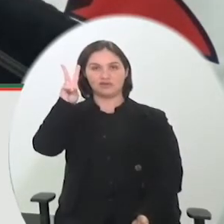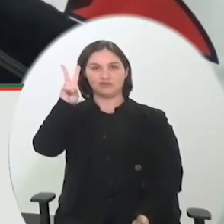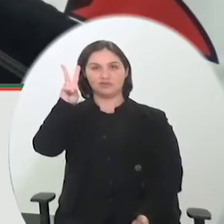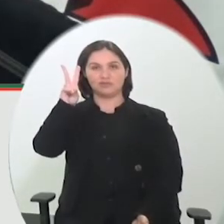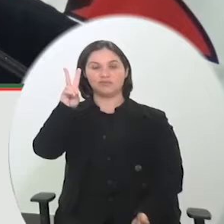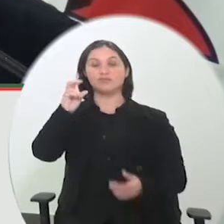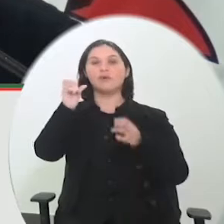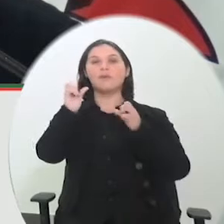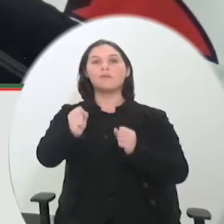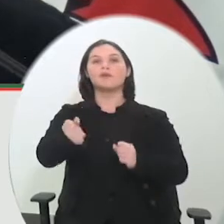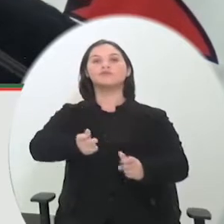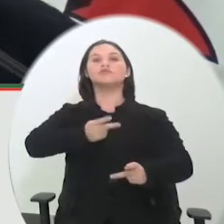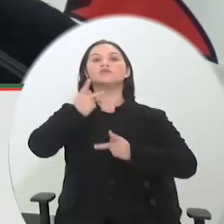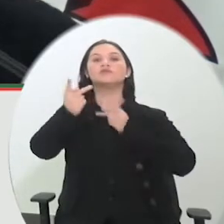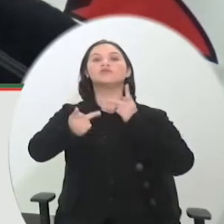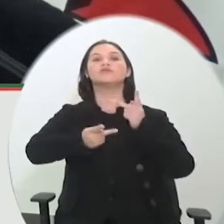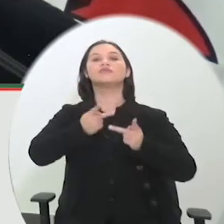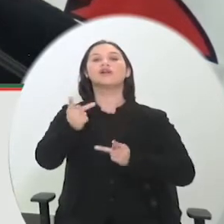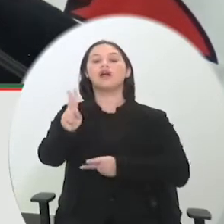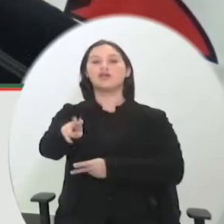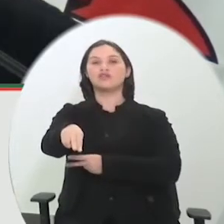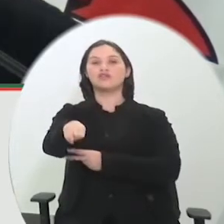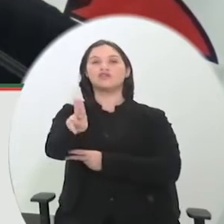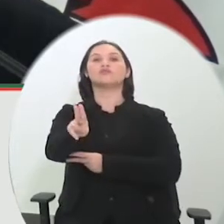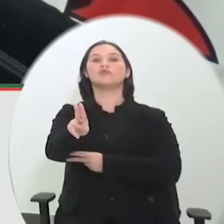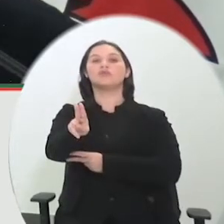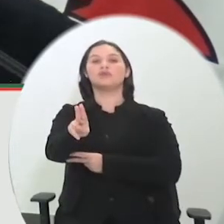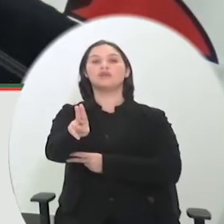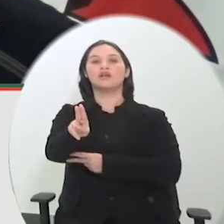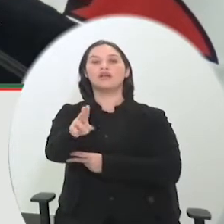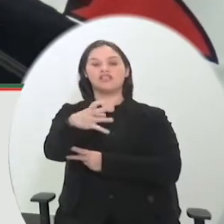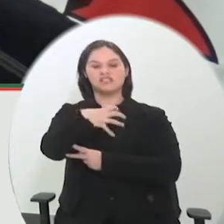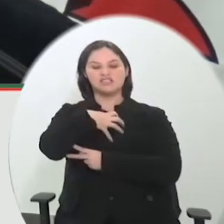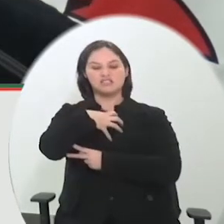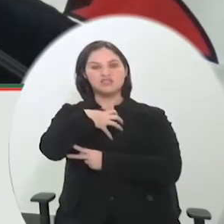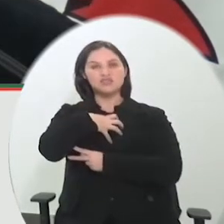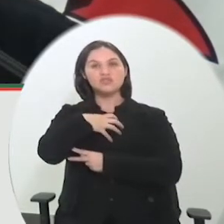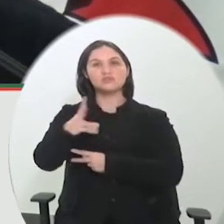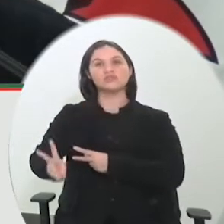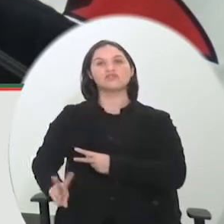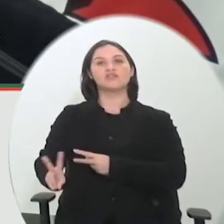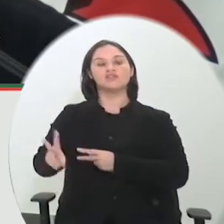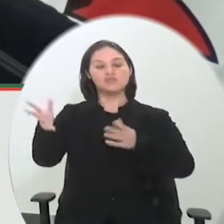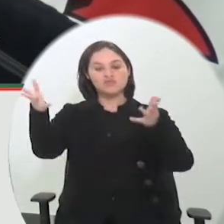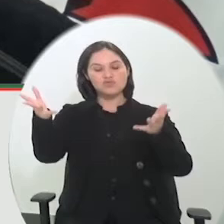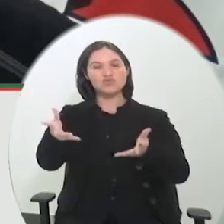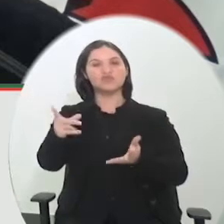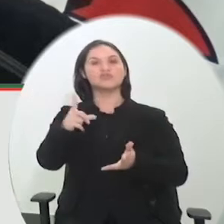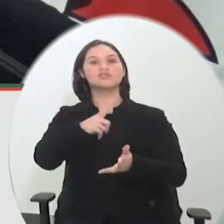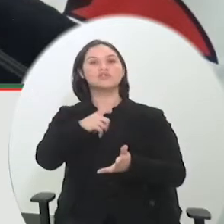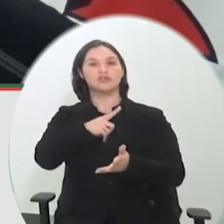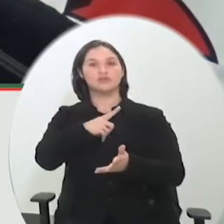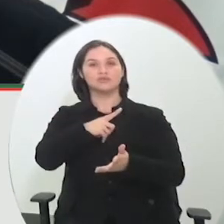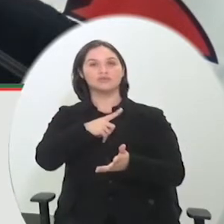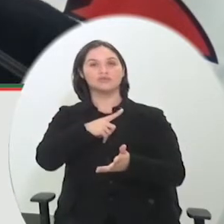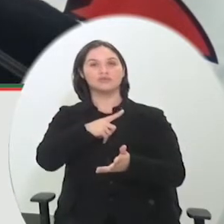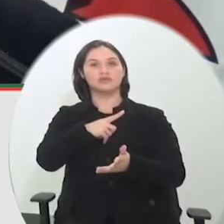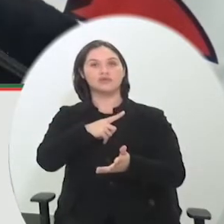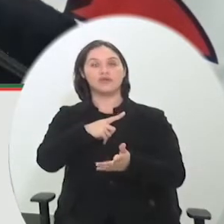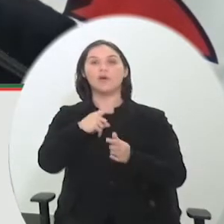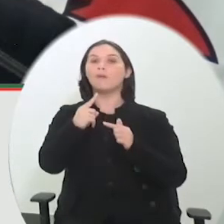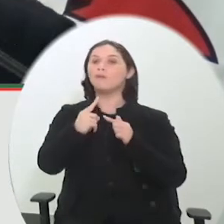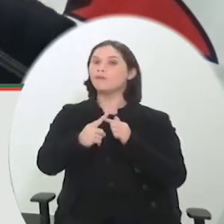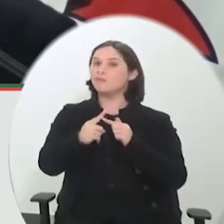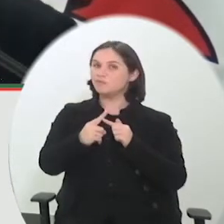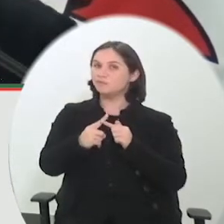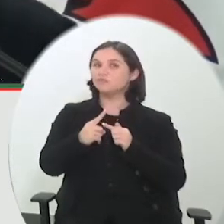pode afirmar que nunca estivemos tão valorizados e com perspectivas de avanços institucionais como atualmente se